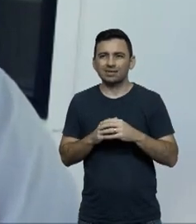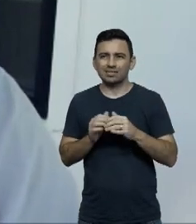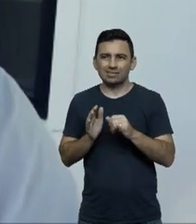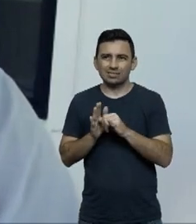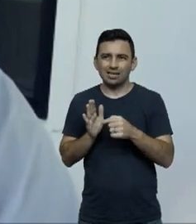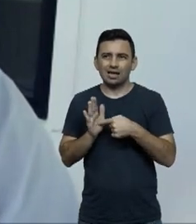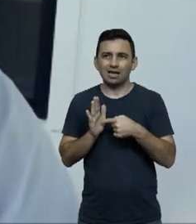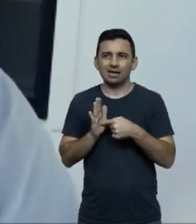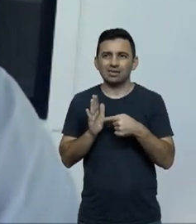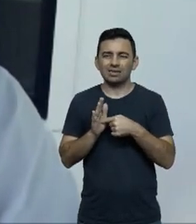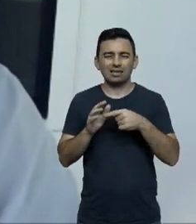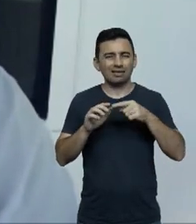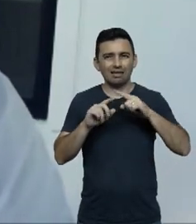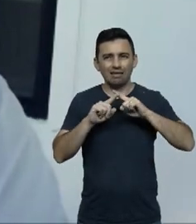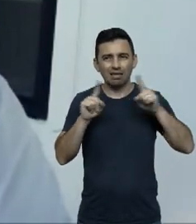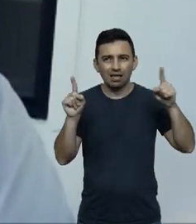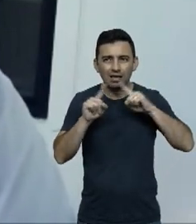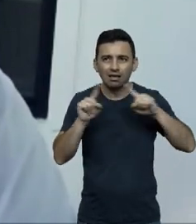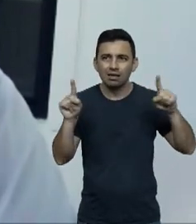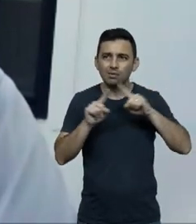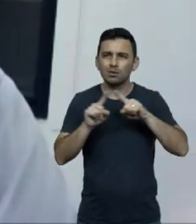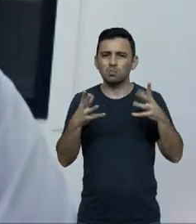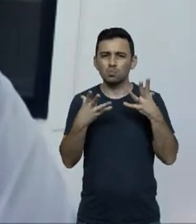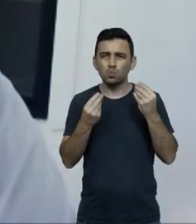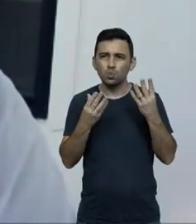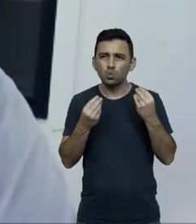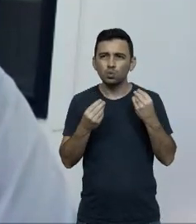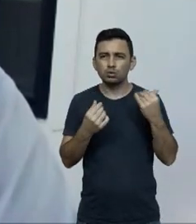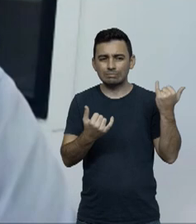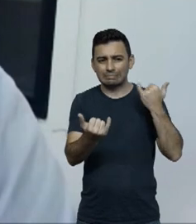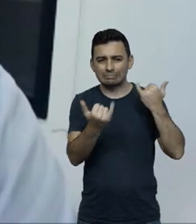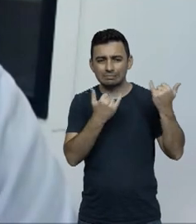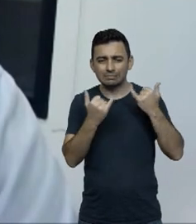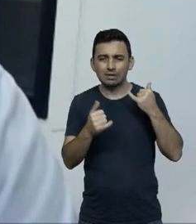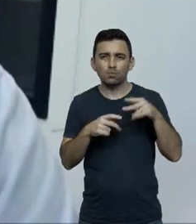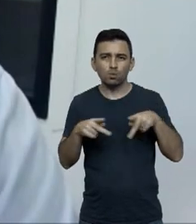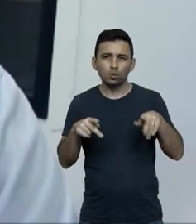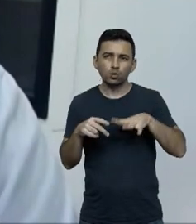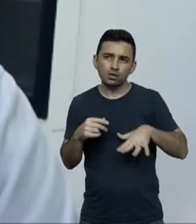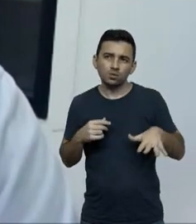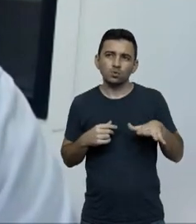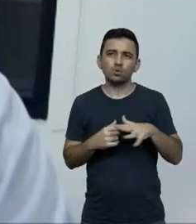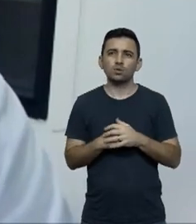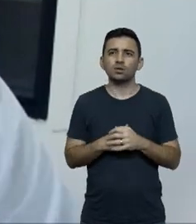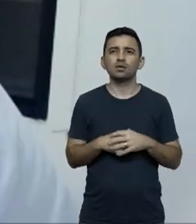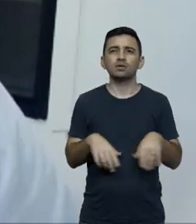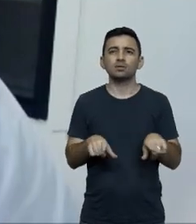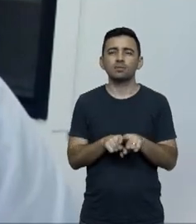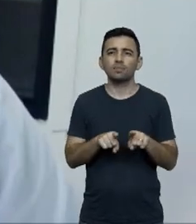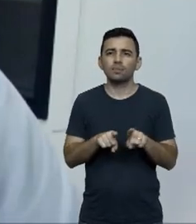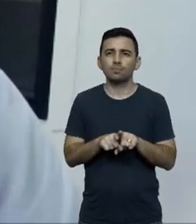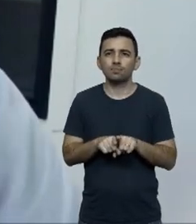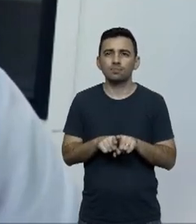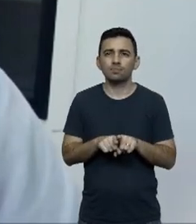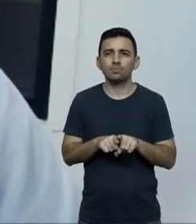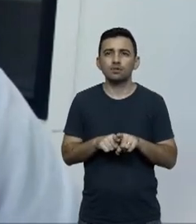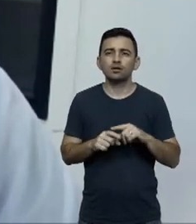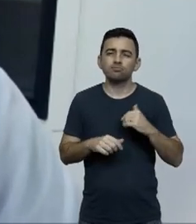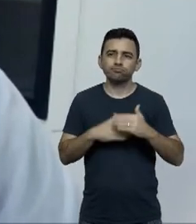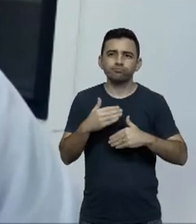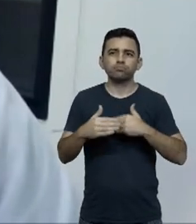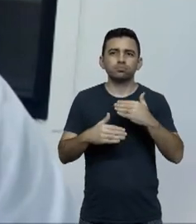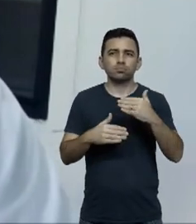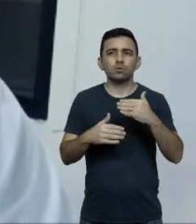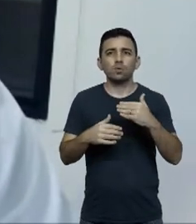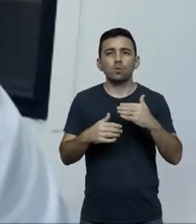as reclamações esse volume de reclamações que chegaram na promotoria e também para que o processo seguinte